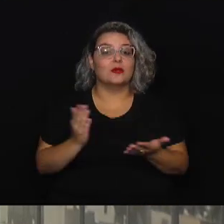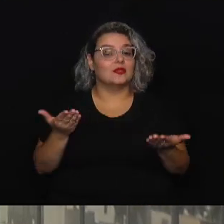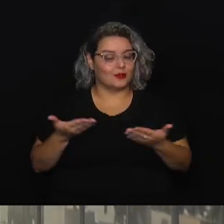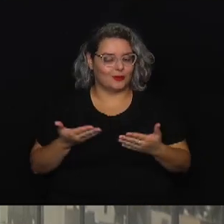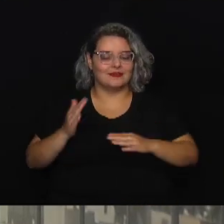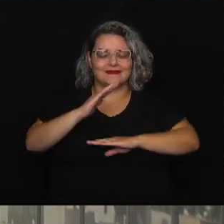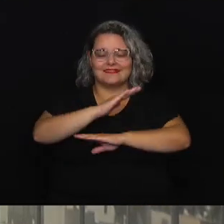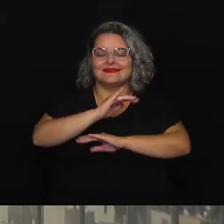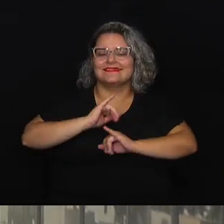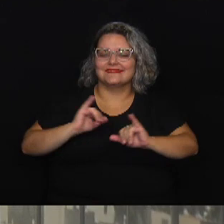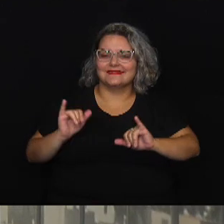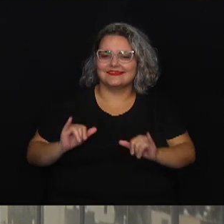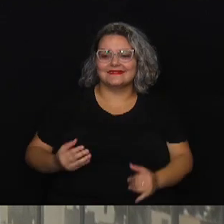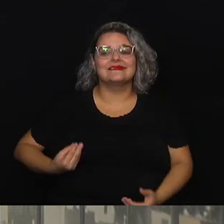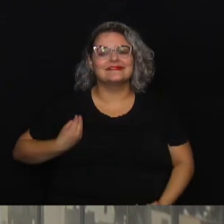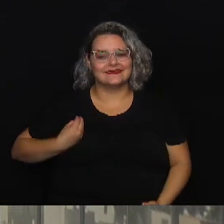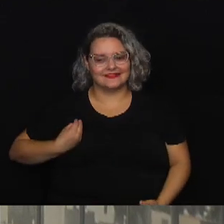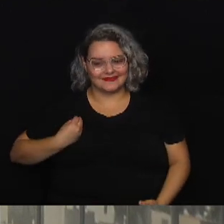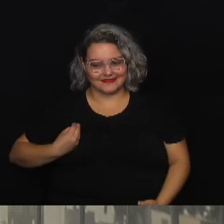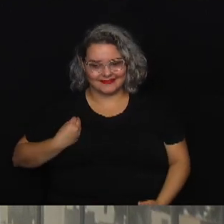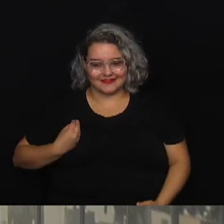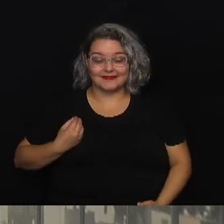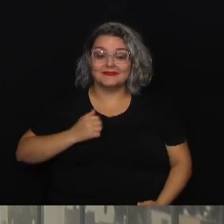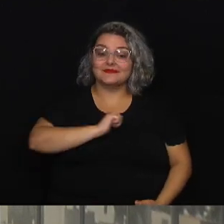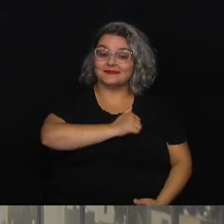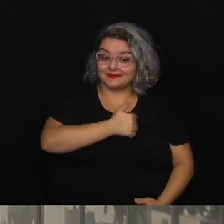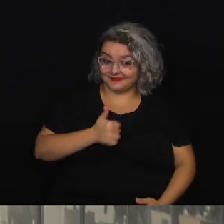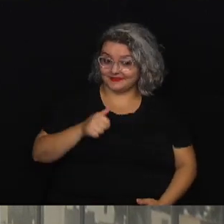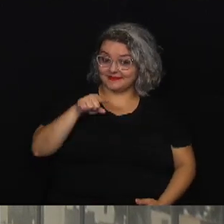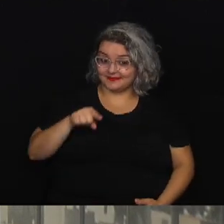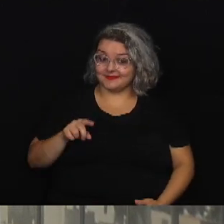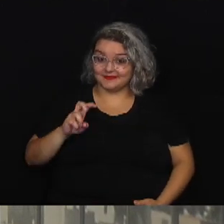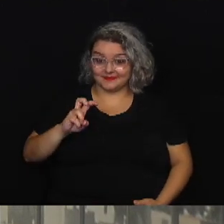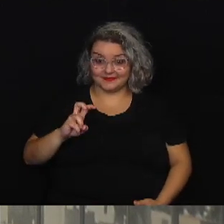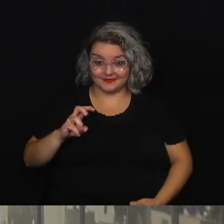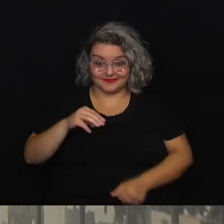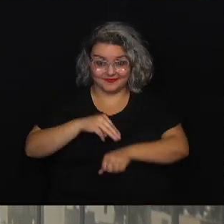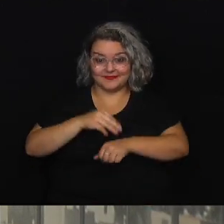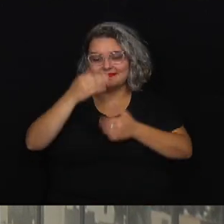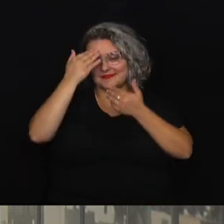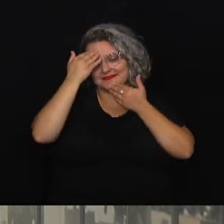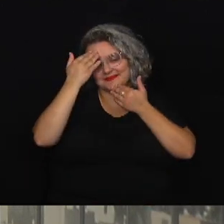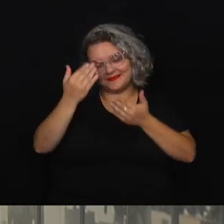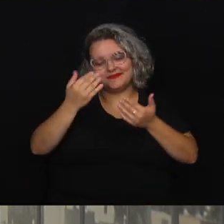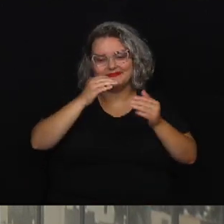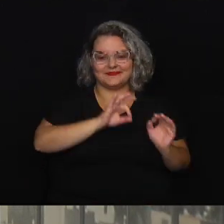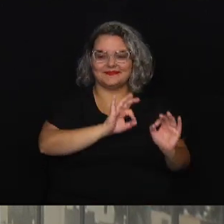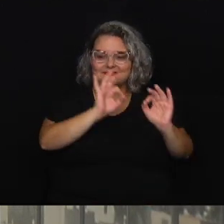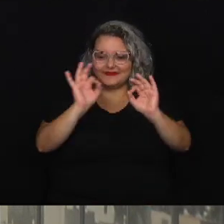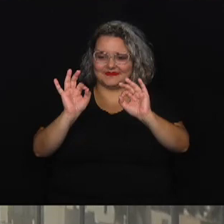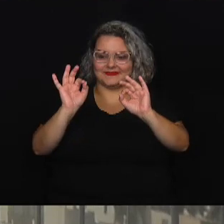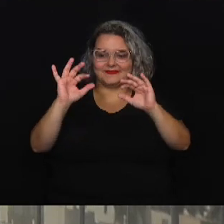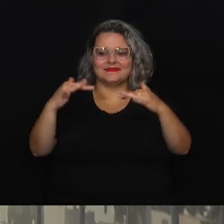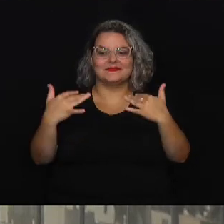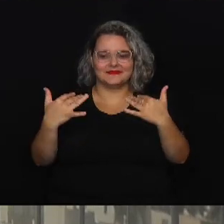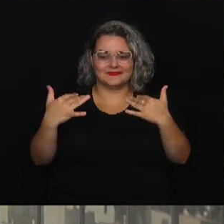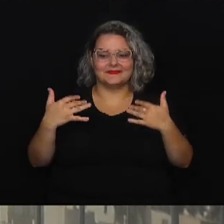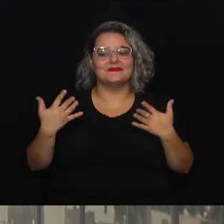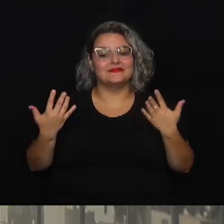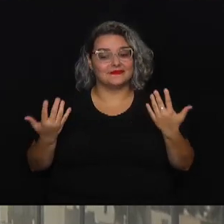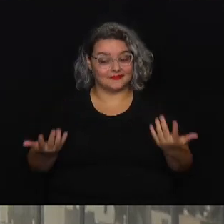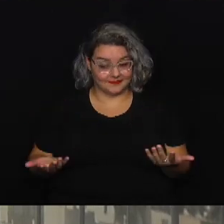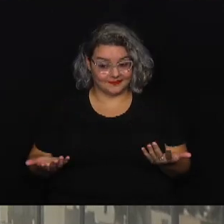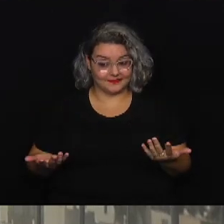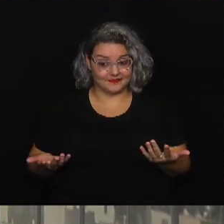Câmara Notícia, ao vivo, 11 horas mais 5 minutos. Muito obrigado pela sua companhia, pela sua